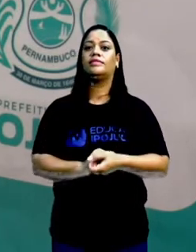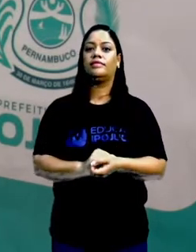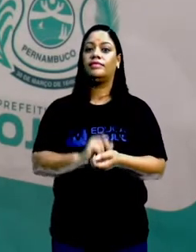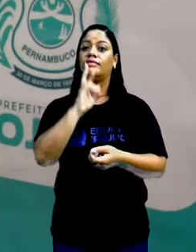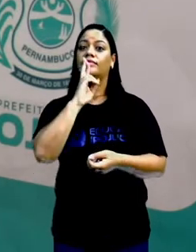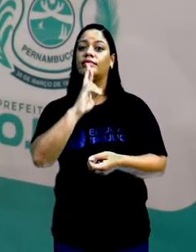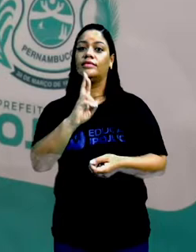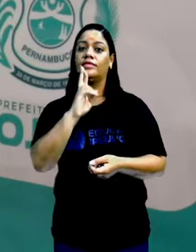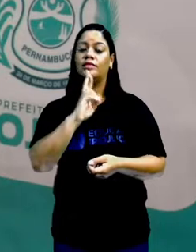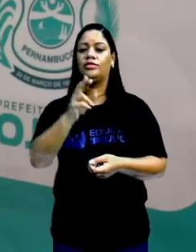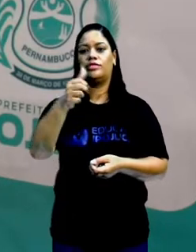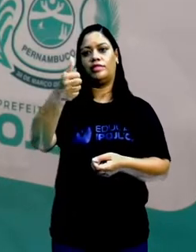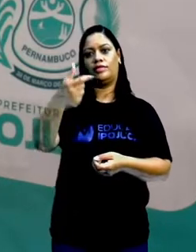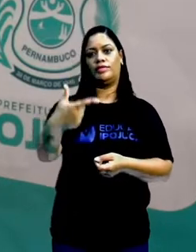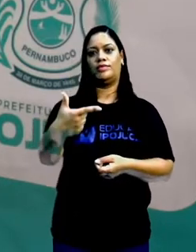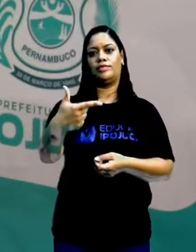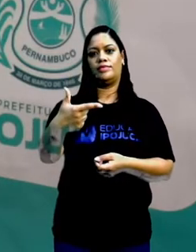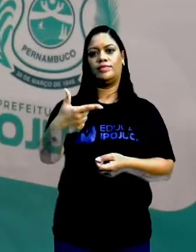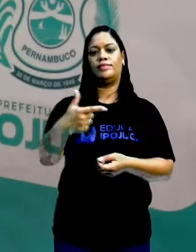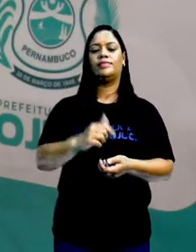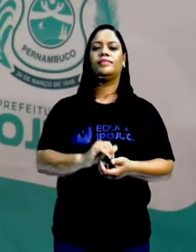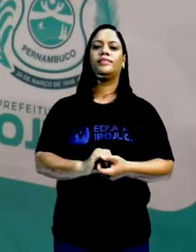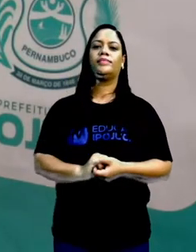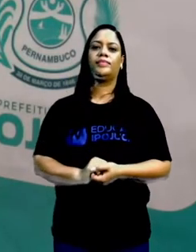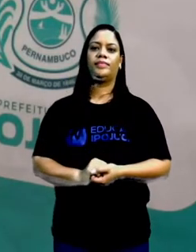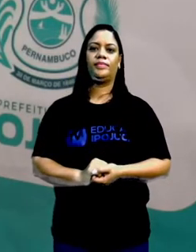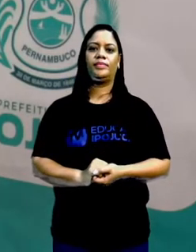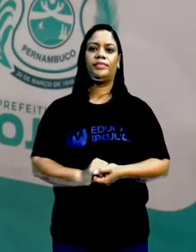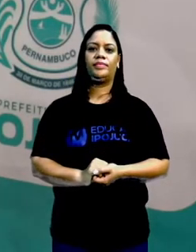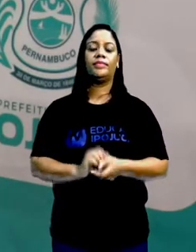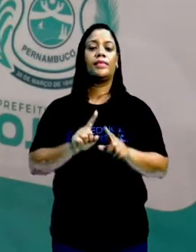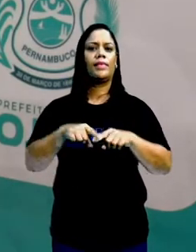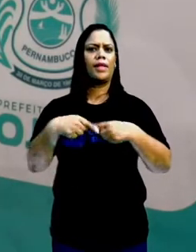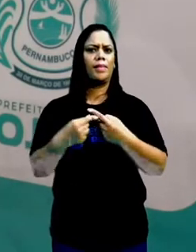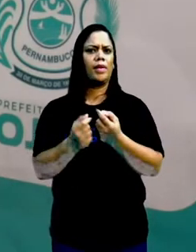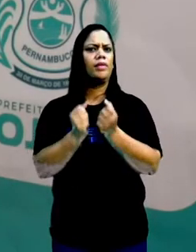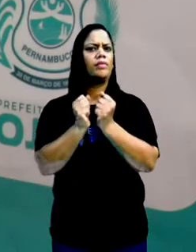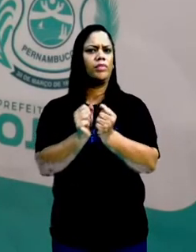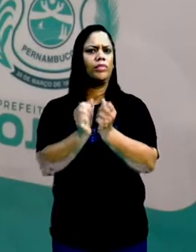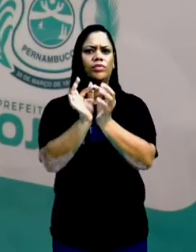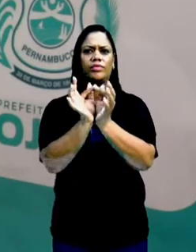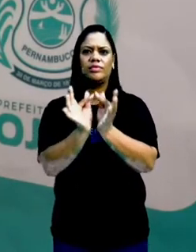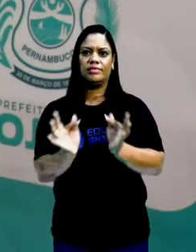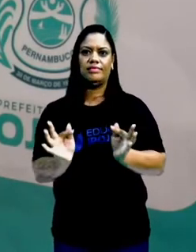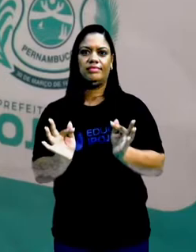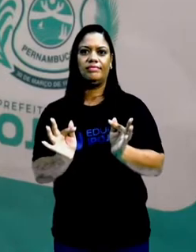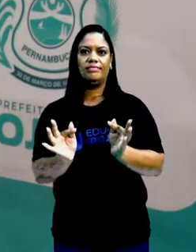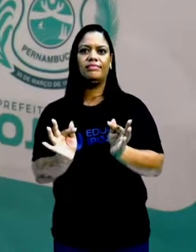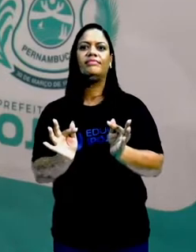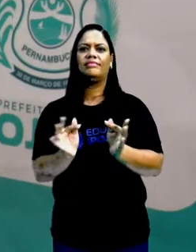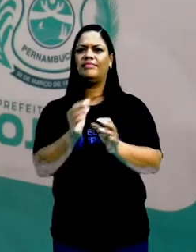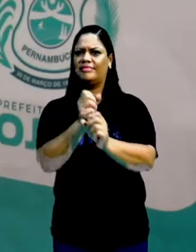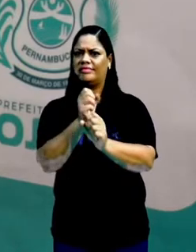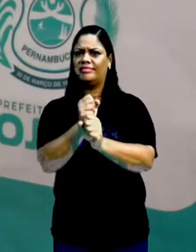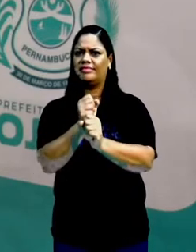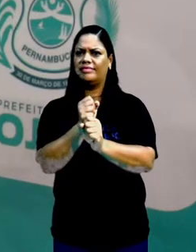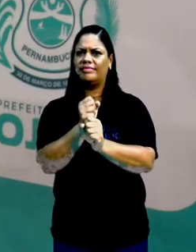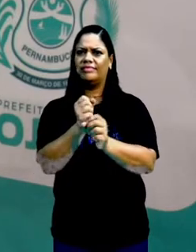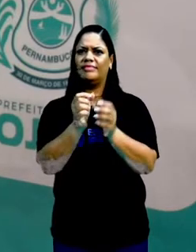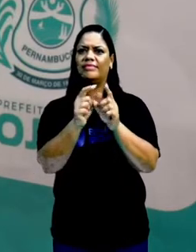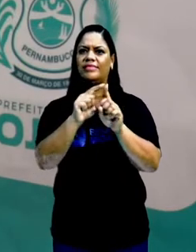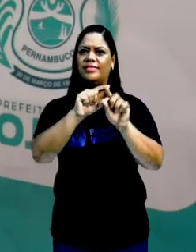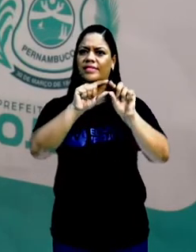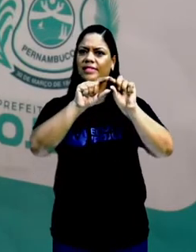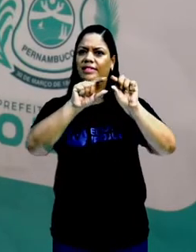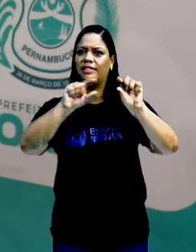final, que é 12. Não é assim? Mas eu posso simplificar essa adição tão